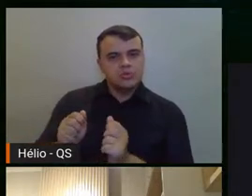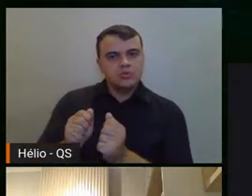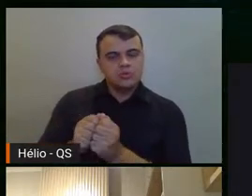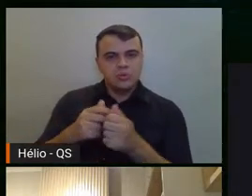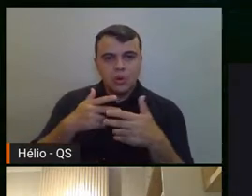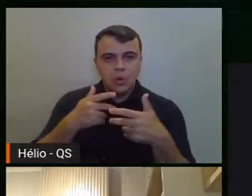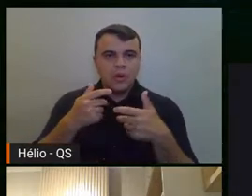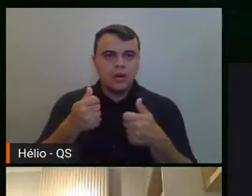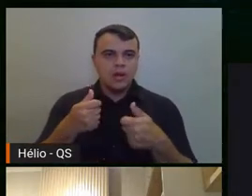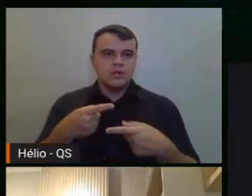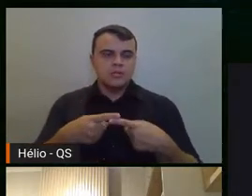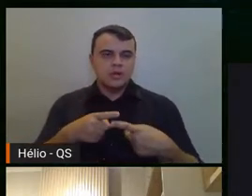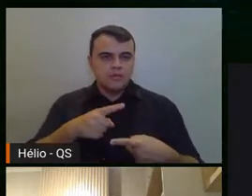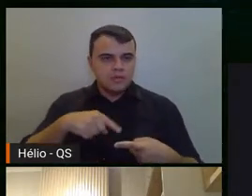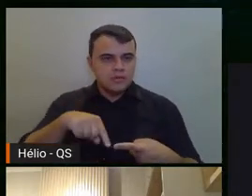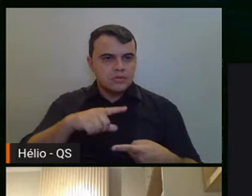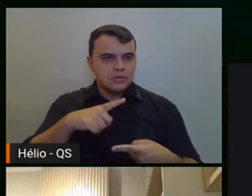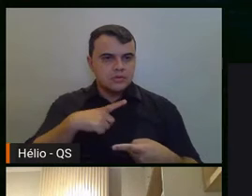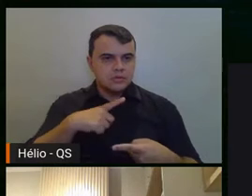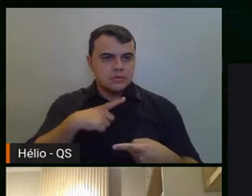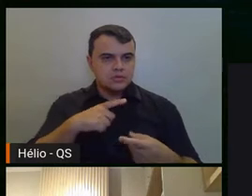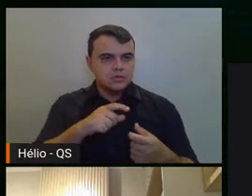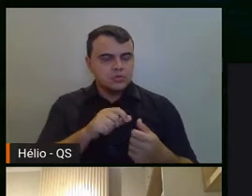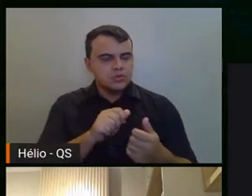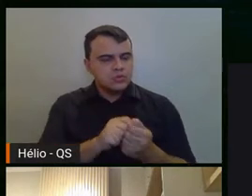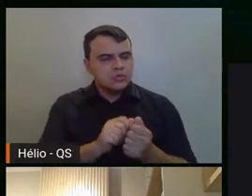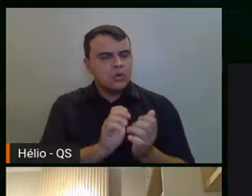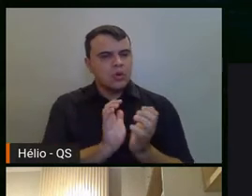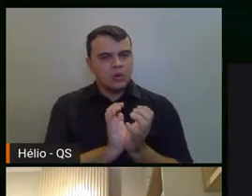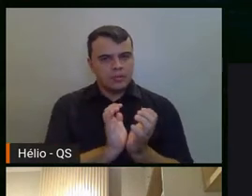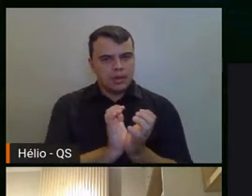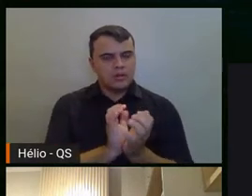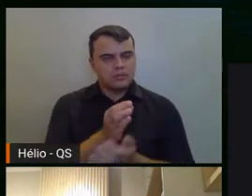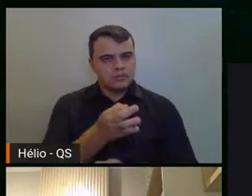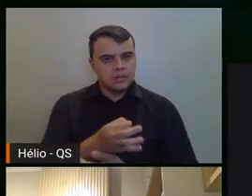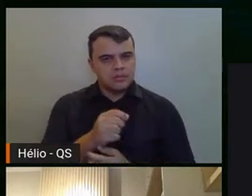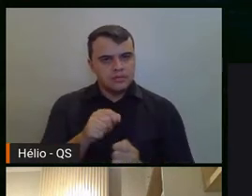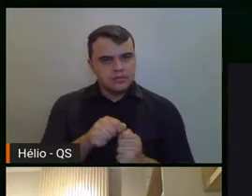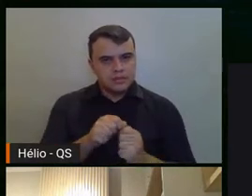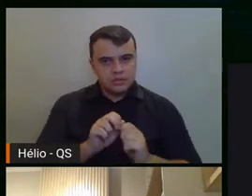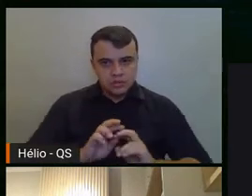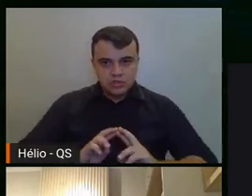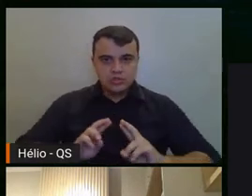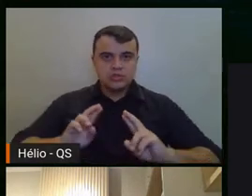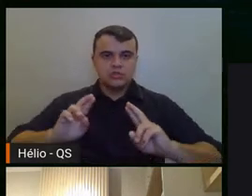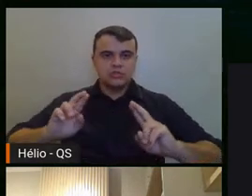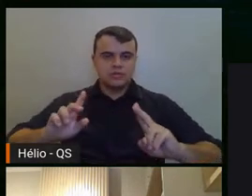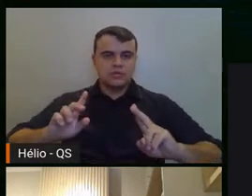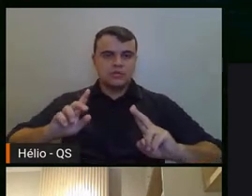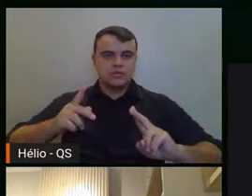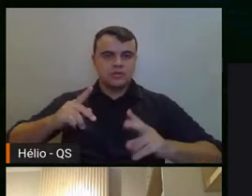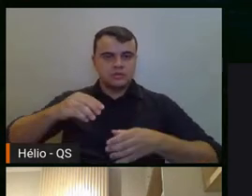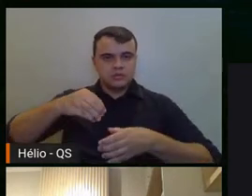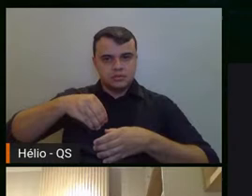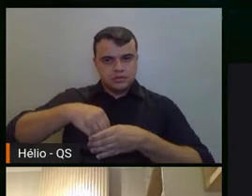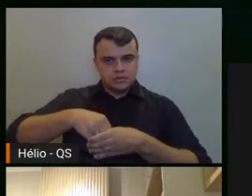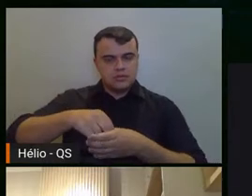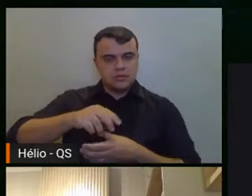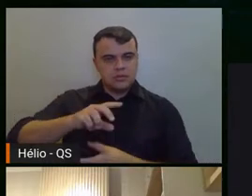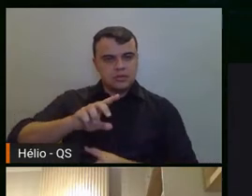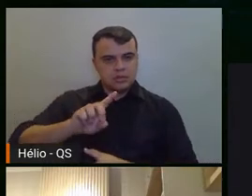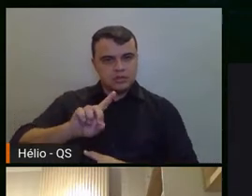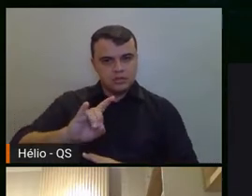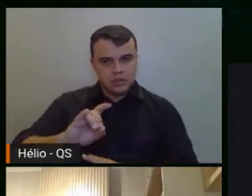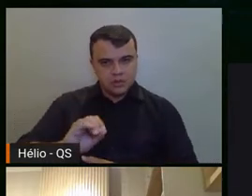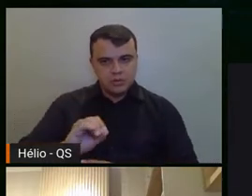que é o quanto você tá interagindo na comunidade e realmente fazendo a diferença dentro da plataforma